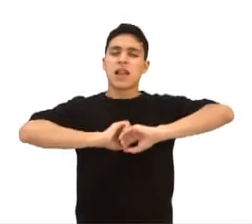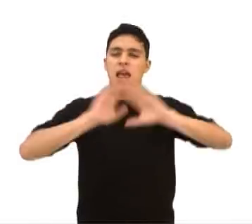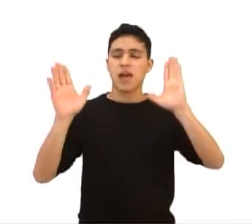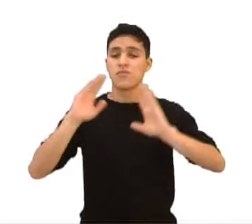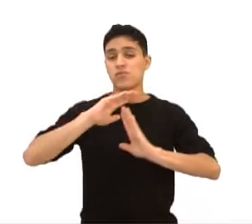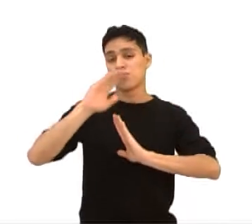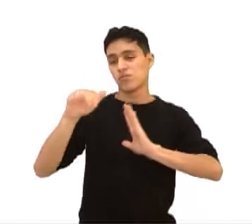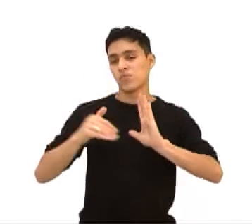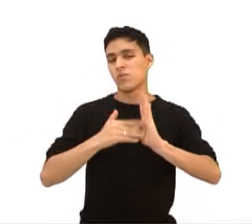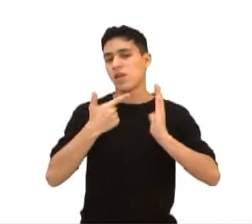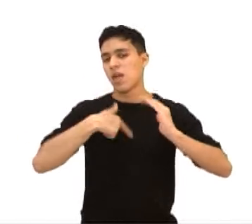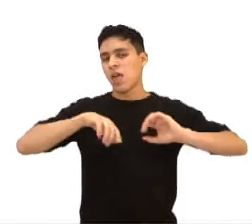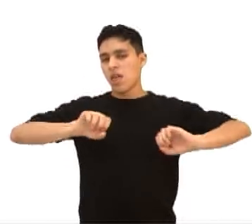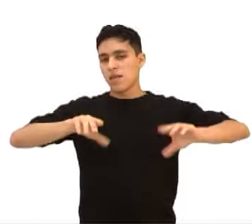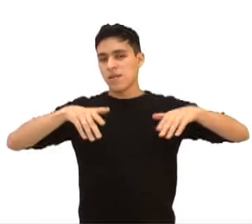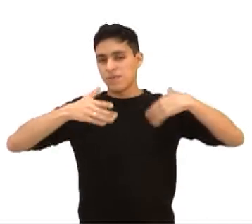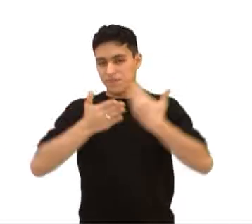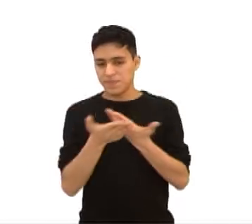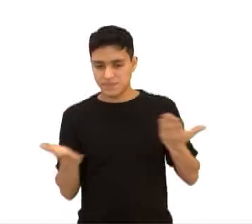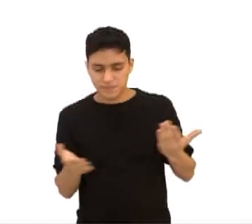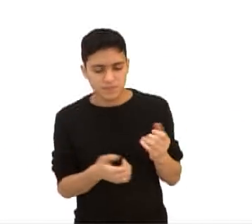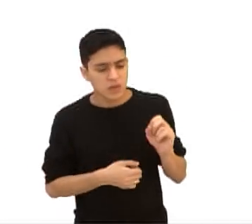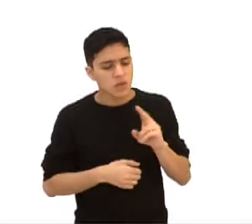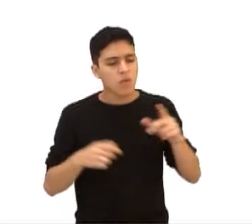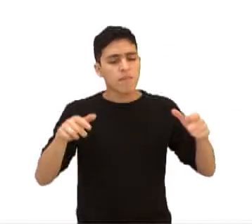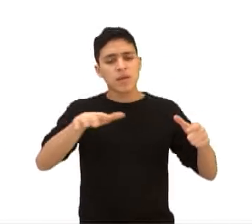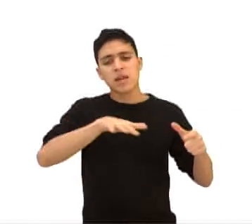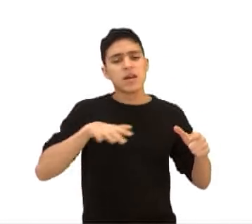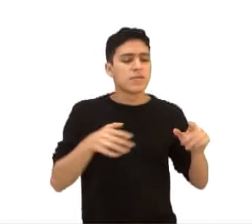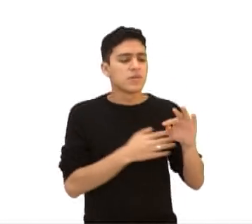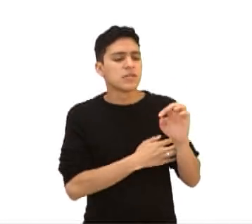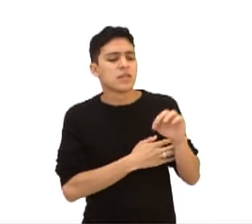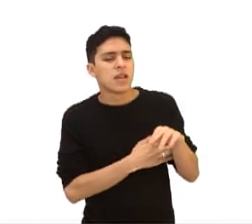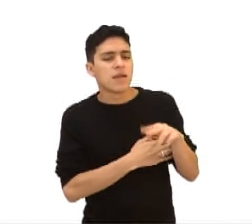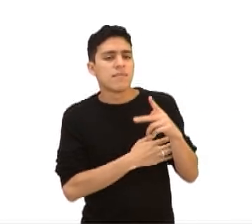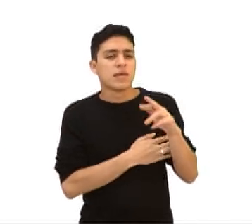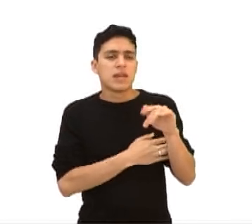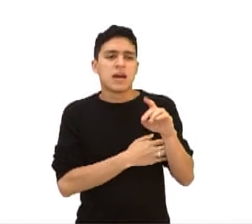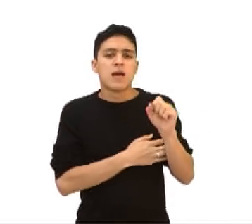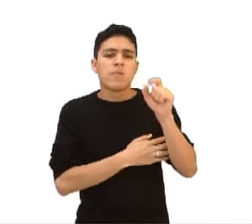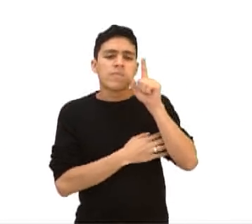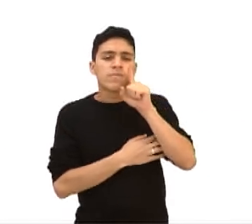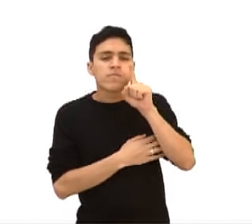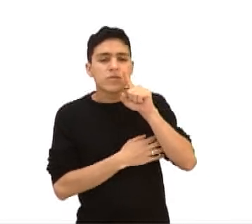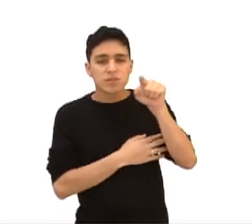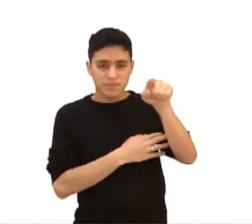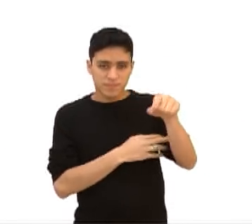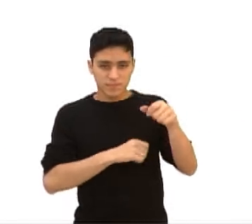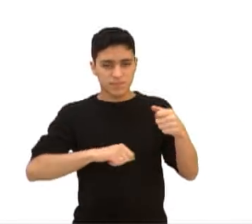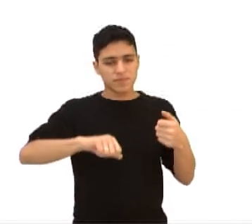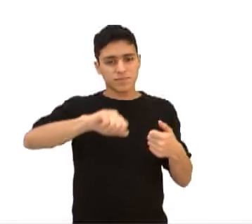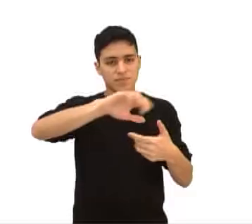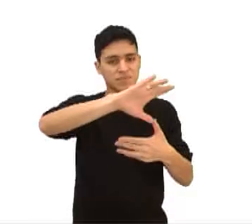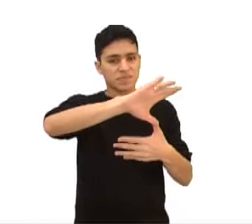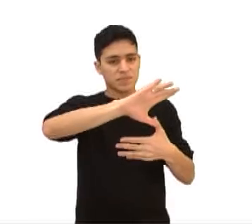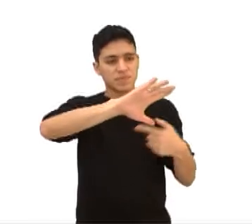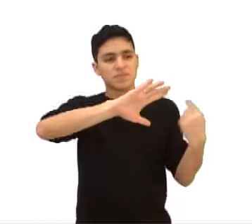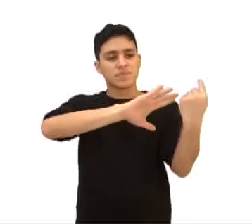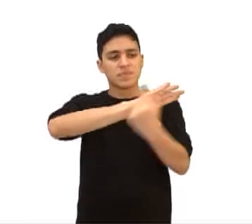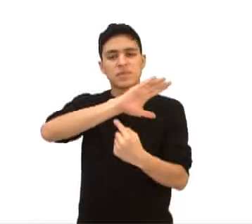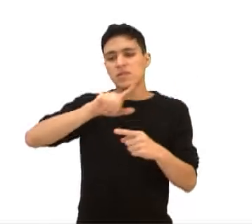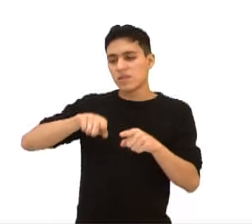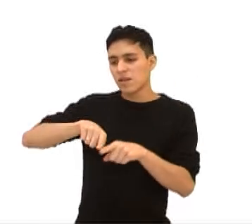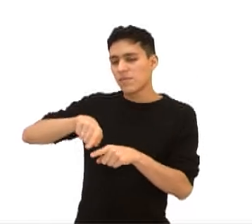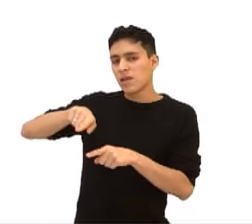ó. Como são chamados os campos temperados nos Estados Unidos da América e na África do Sul?